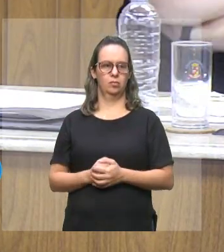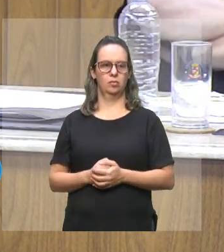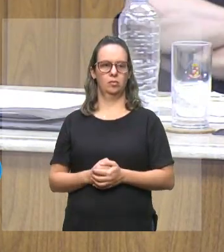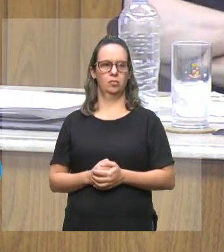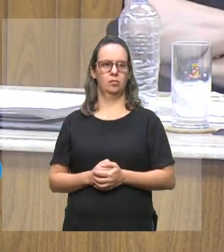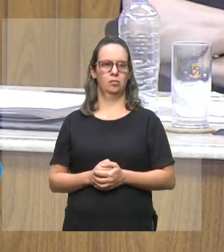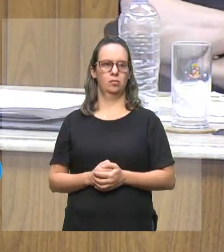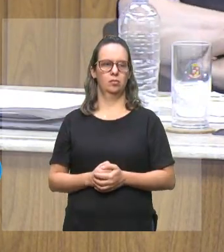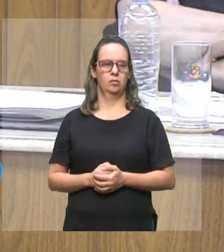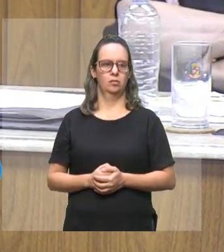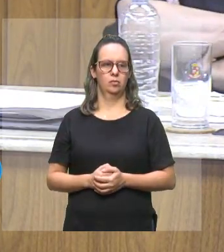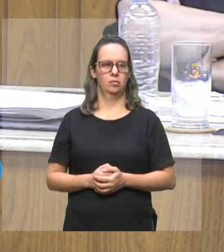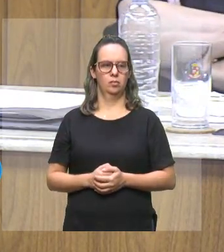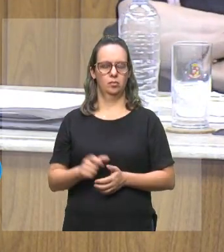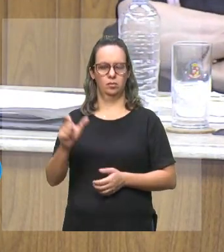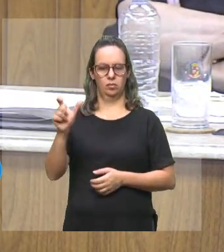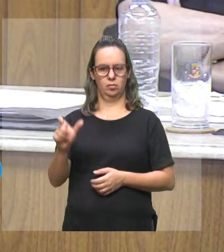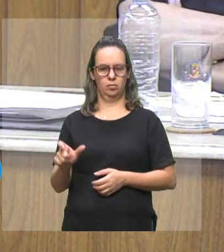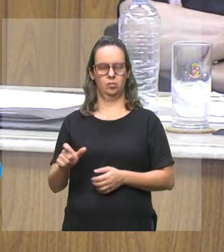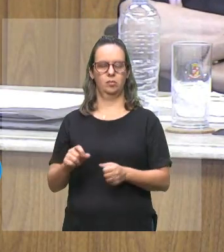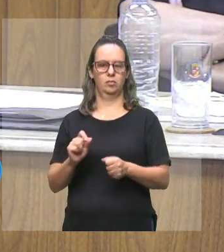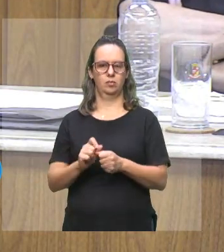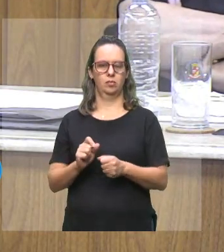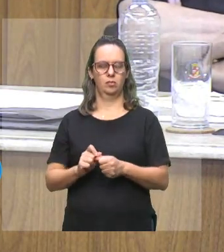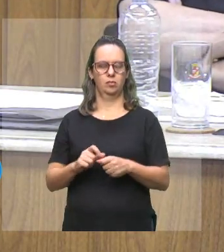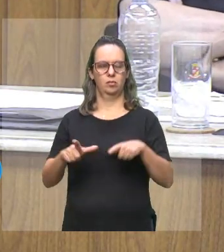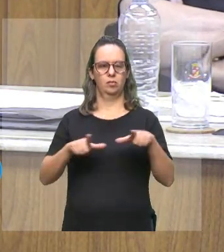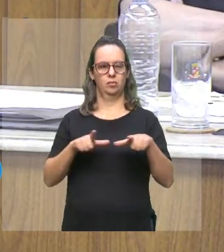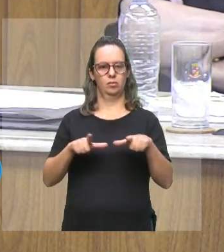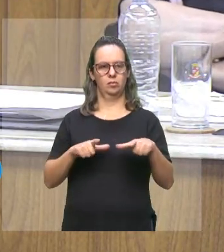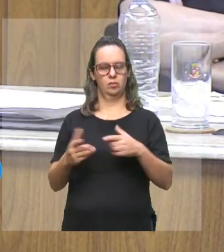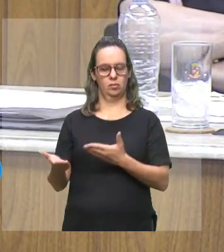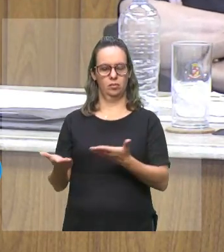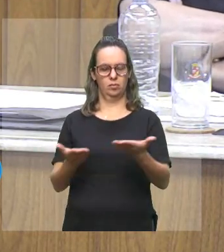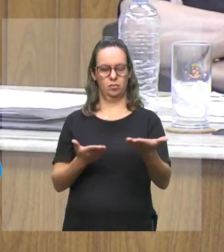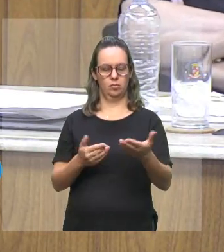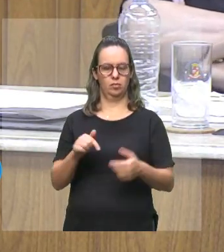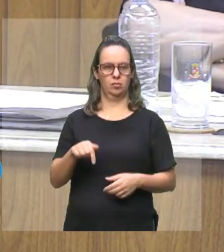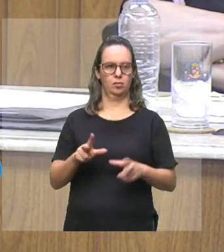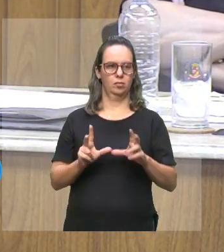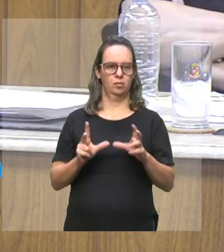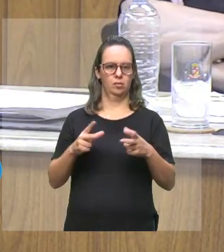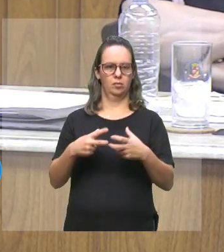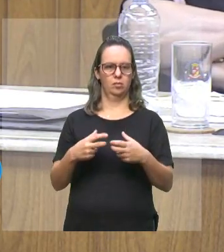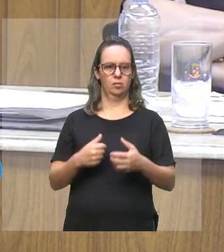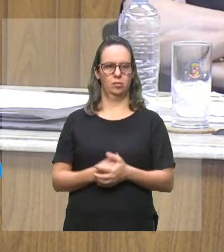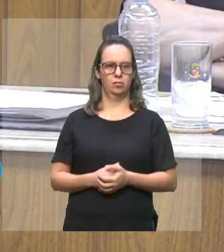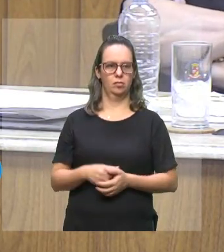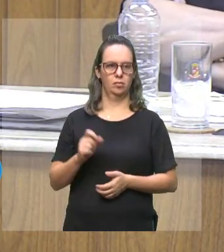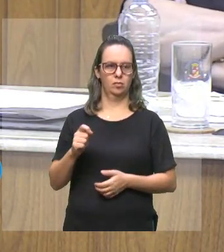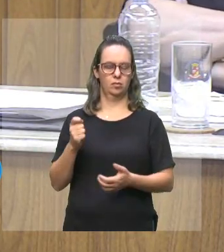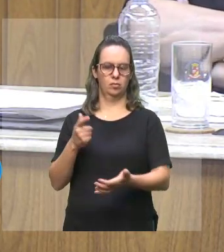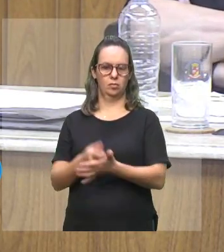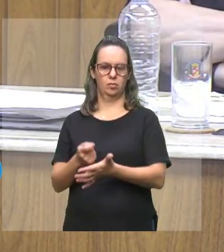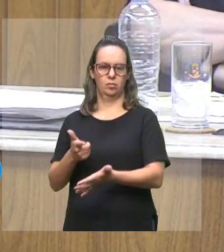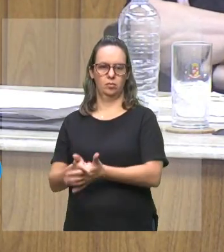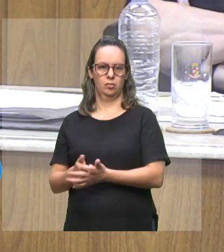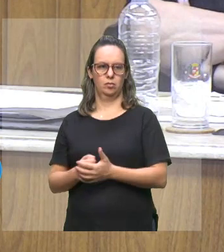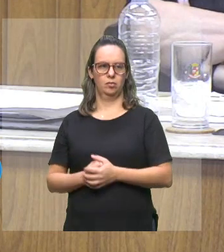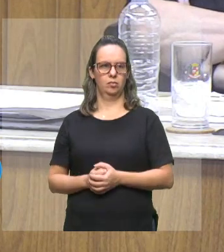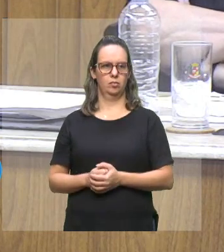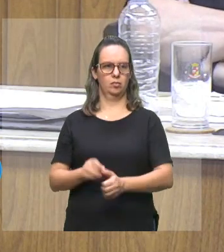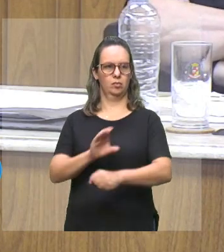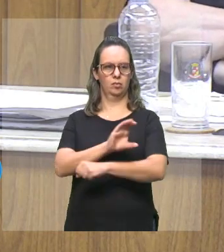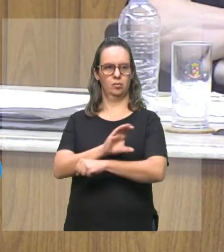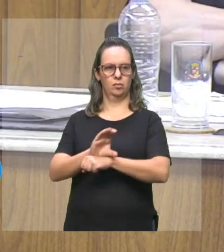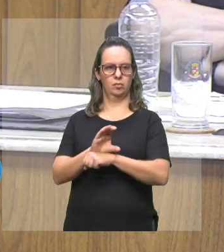presta serviços aqui na Câmara, a respeito da questão do custeio dos cursos,